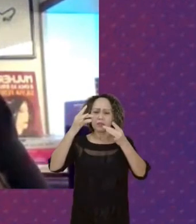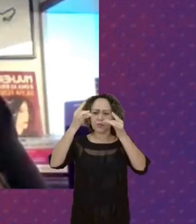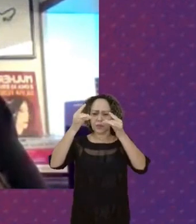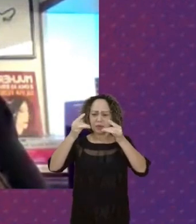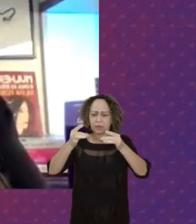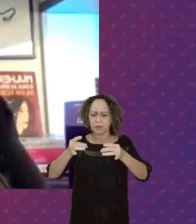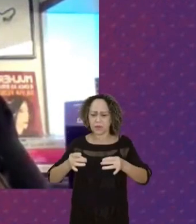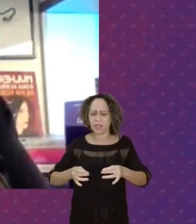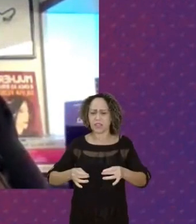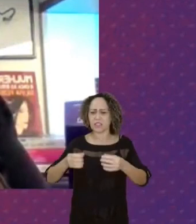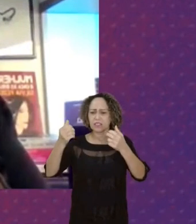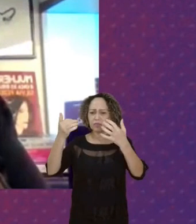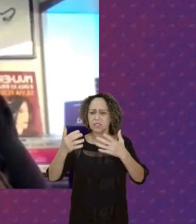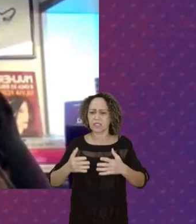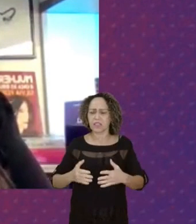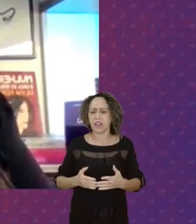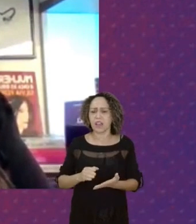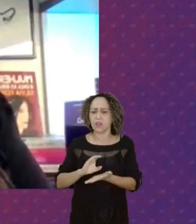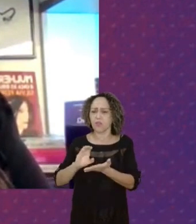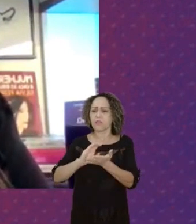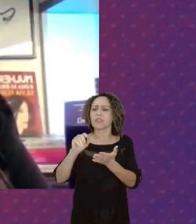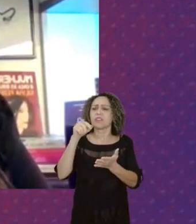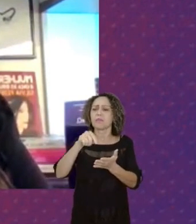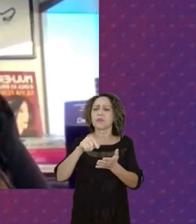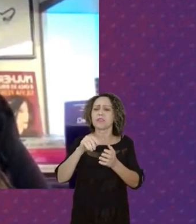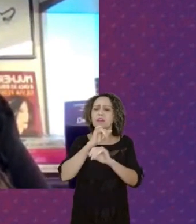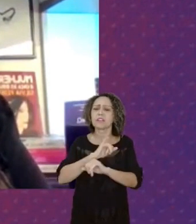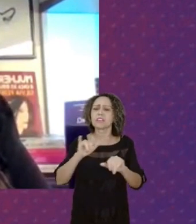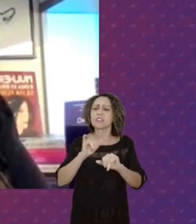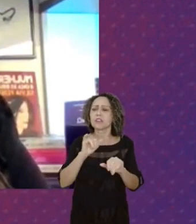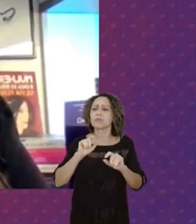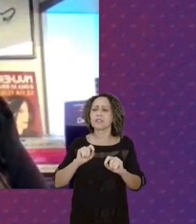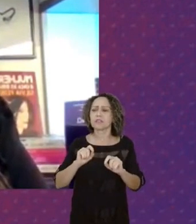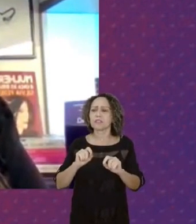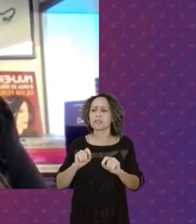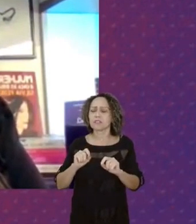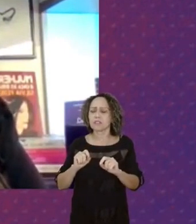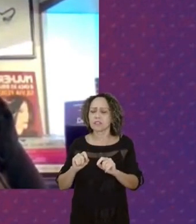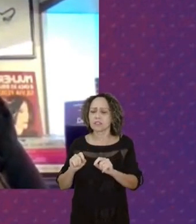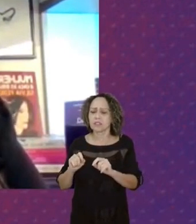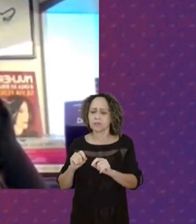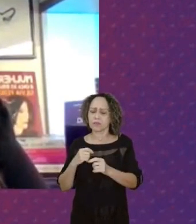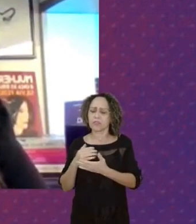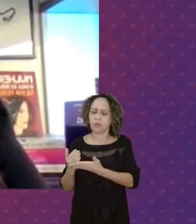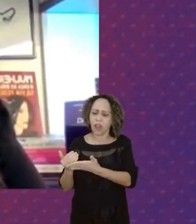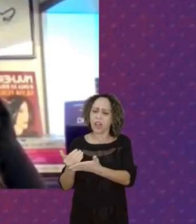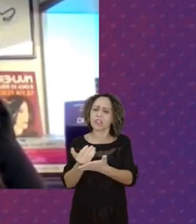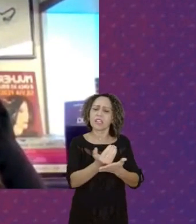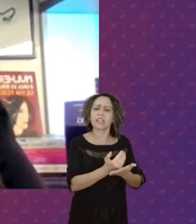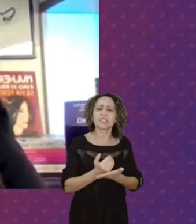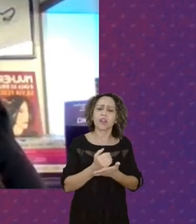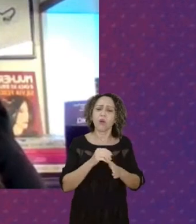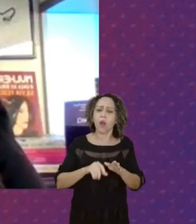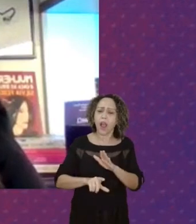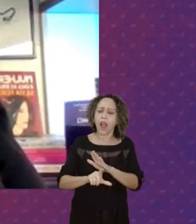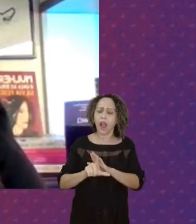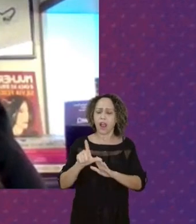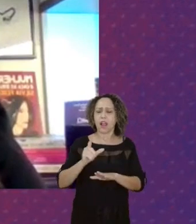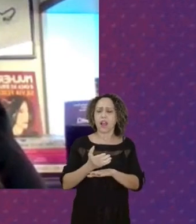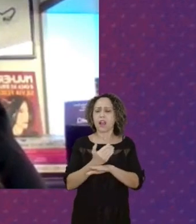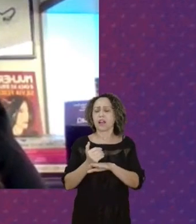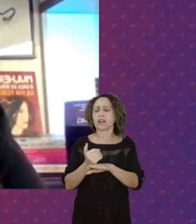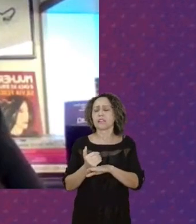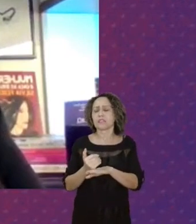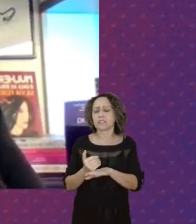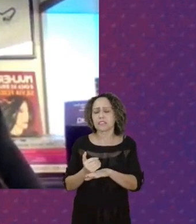sobre financiamento de campanha, é o crowdfunding, a arrecadação prévia de recursos para a campanha eleitoral, que pode